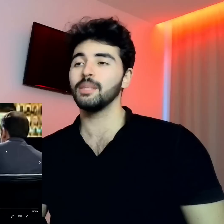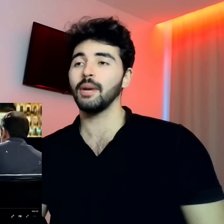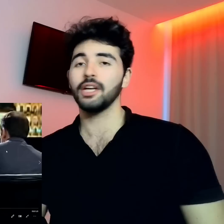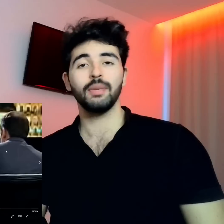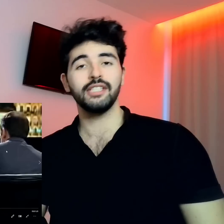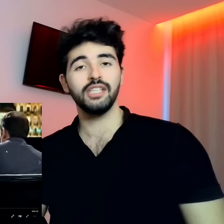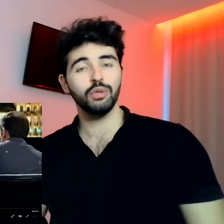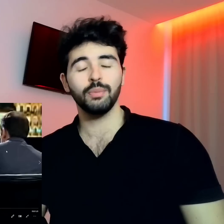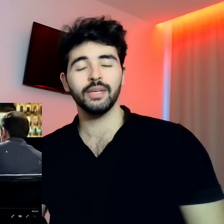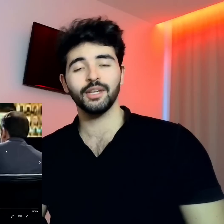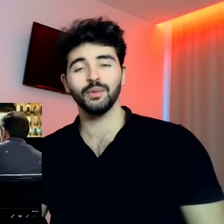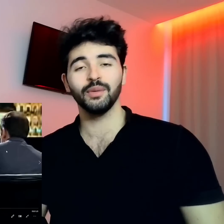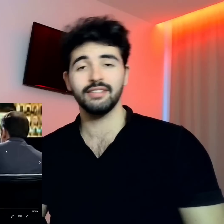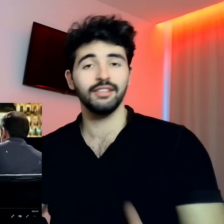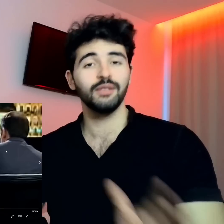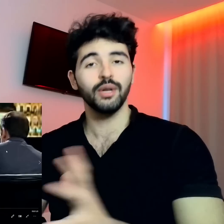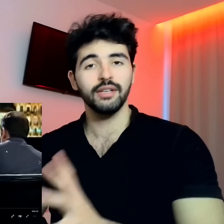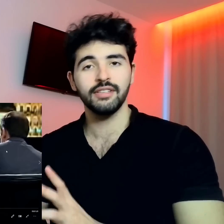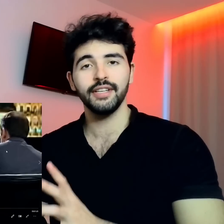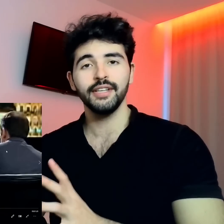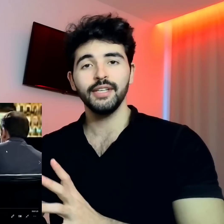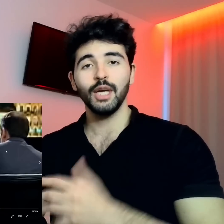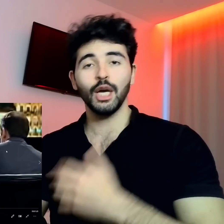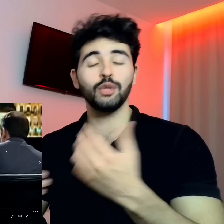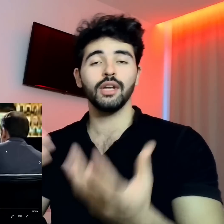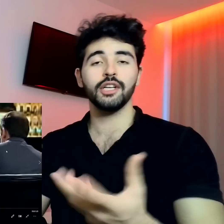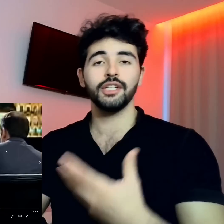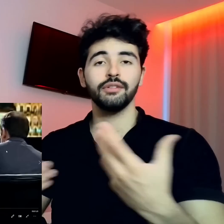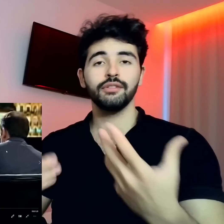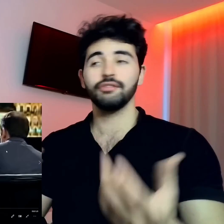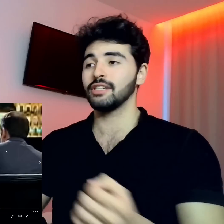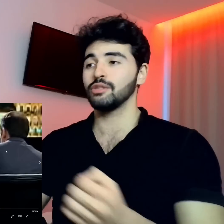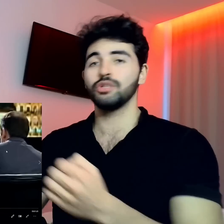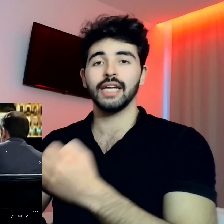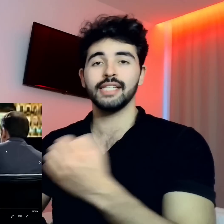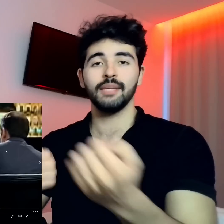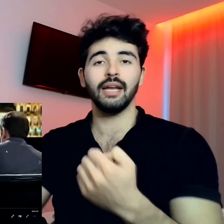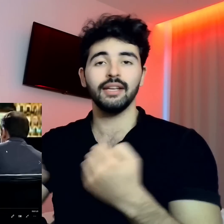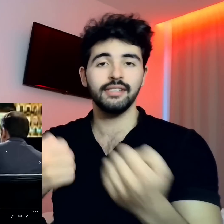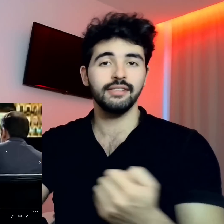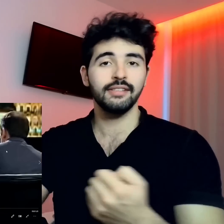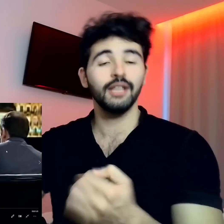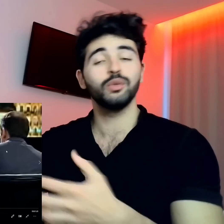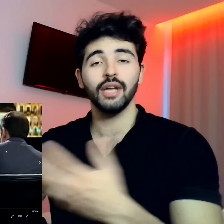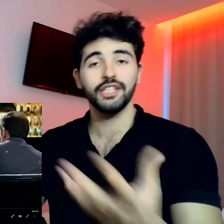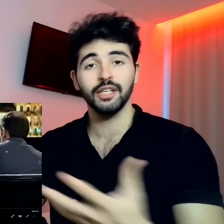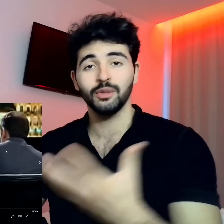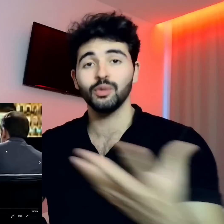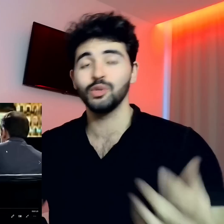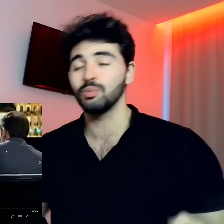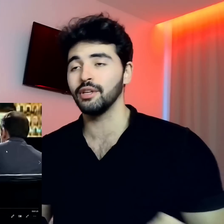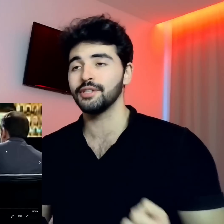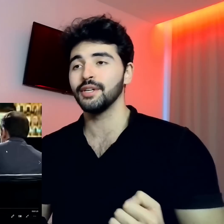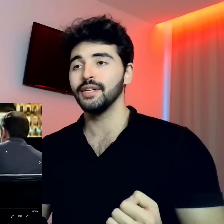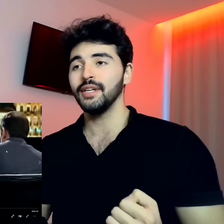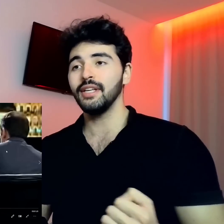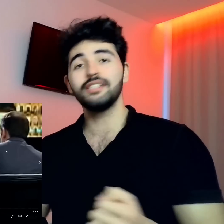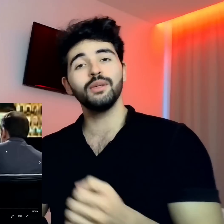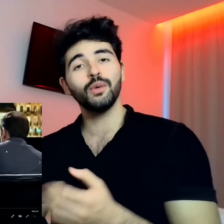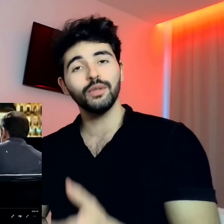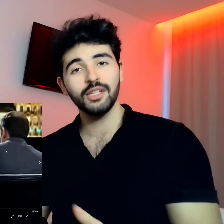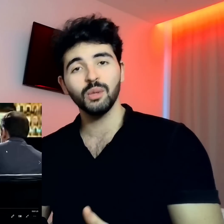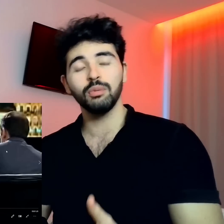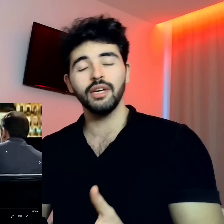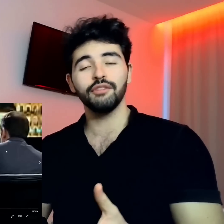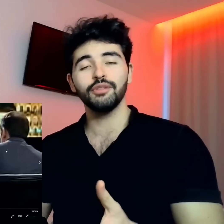um dos principais princípios, passa a redundância da democracia, é que toda a gente faz um checks and balances a toda a gente, todos os poderes. Isso